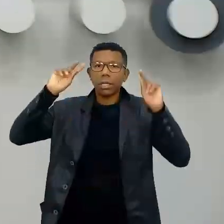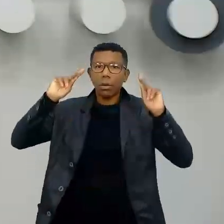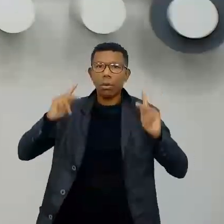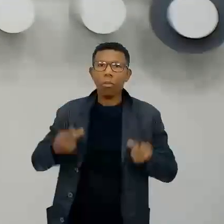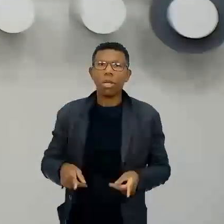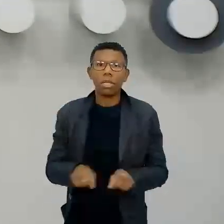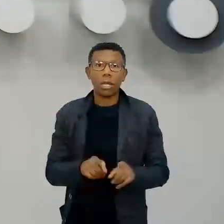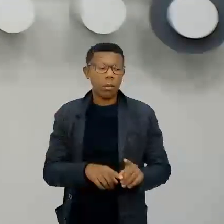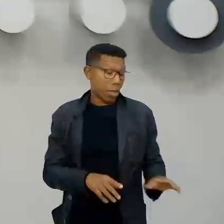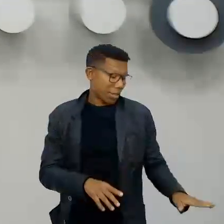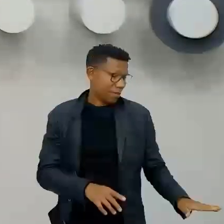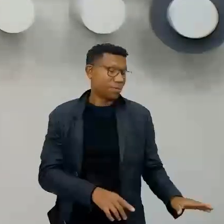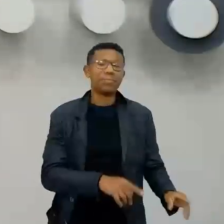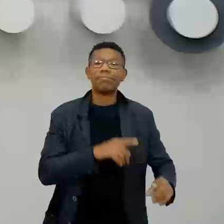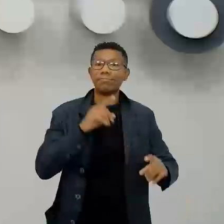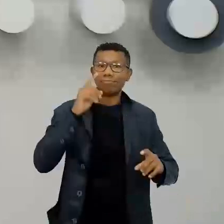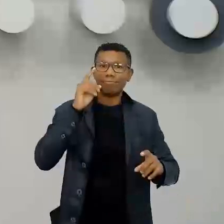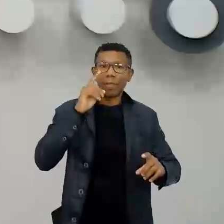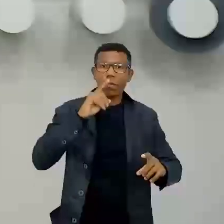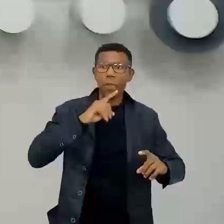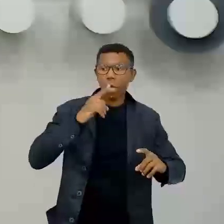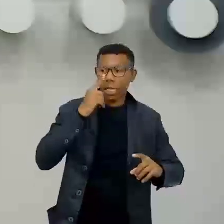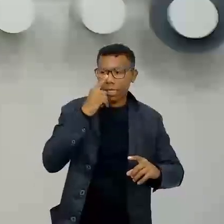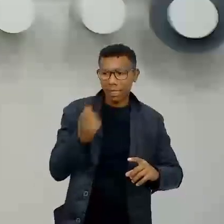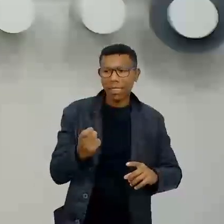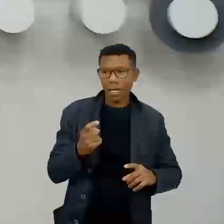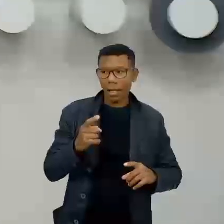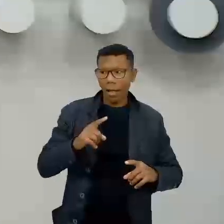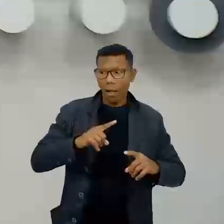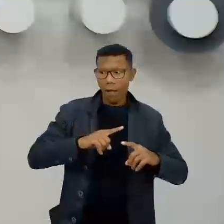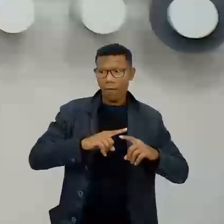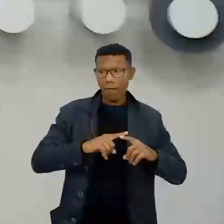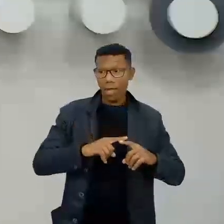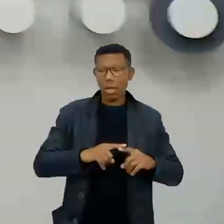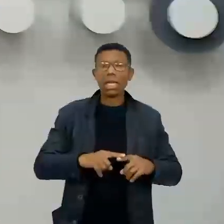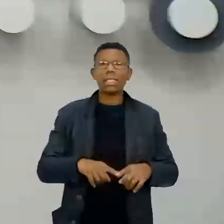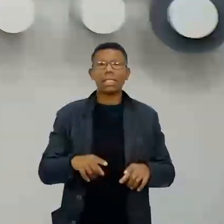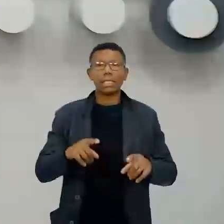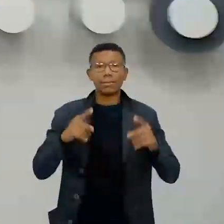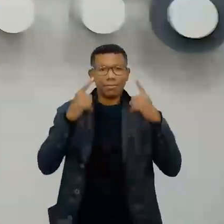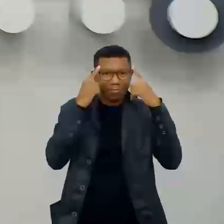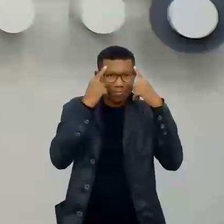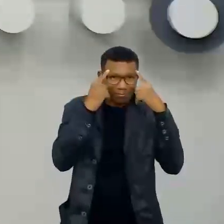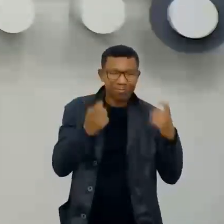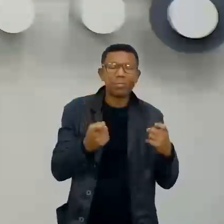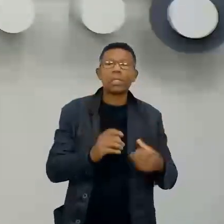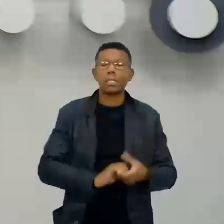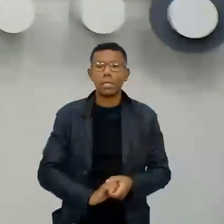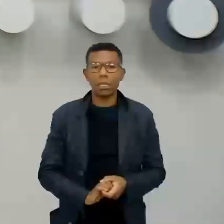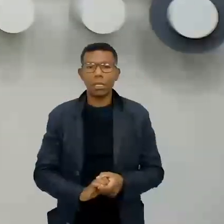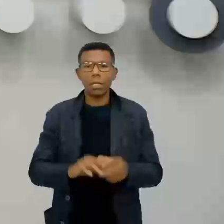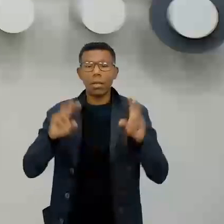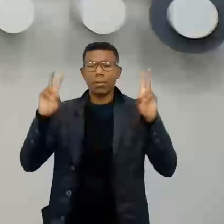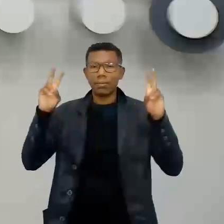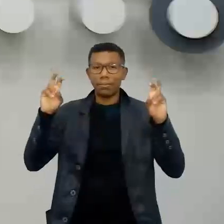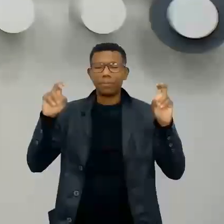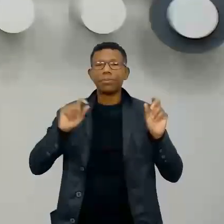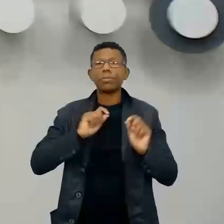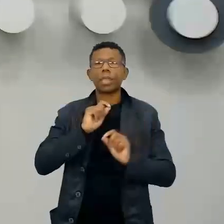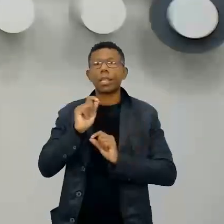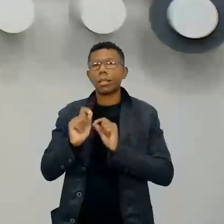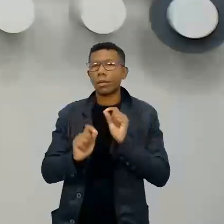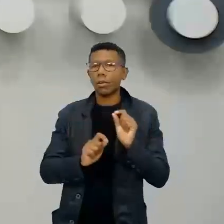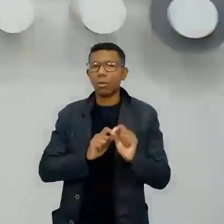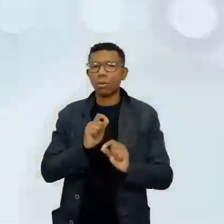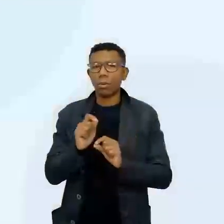infantil. Vamos ao percurso da pauta? Percurso da pauta, então, no